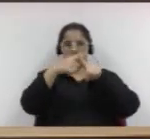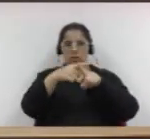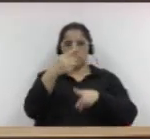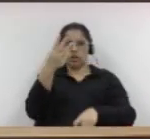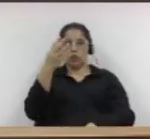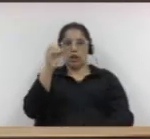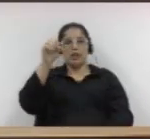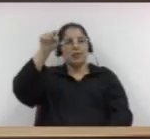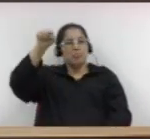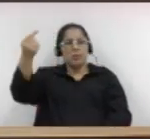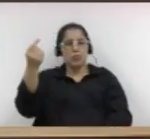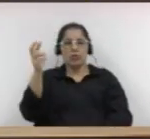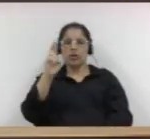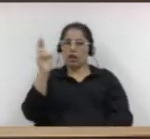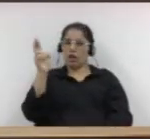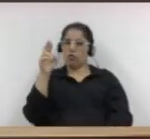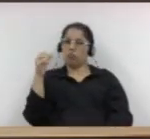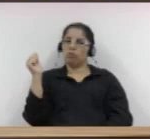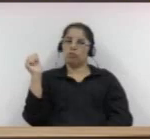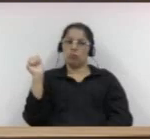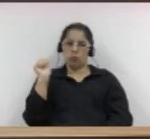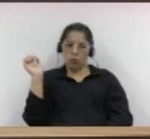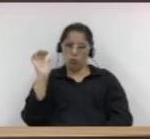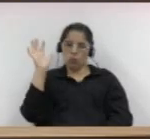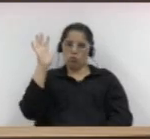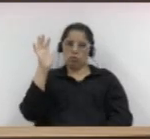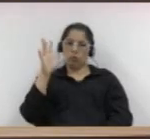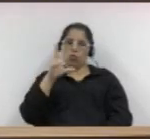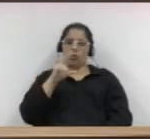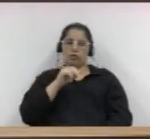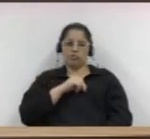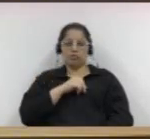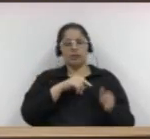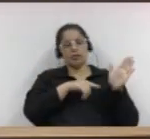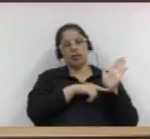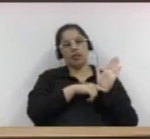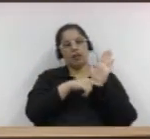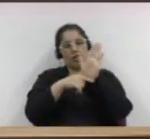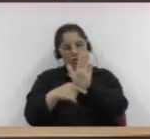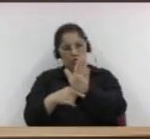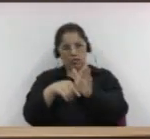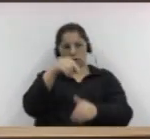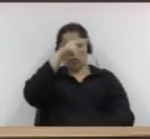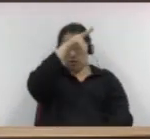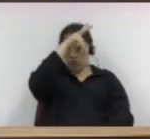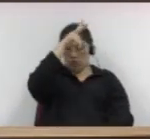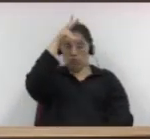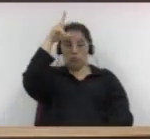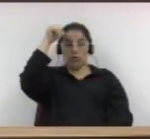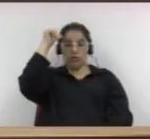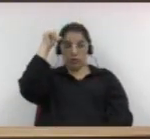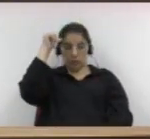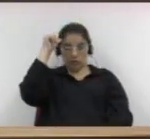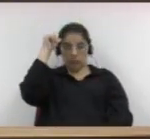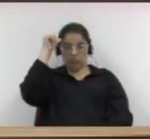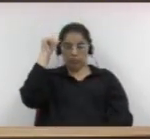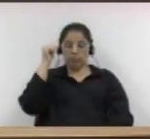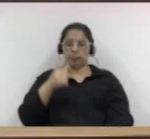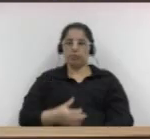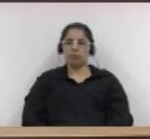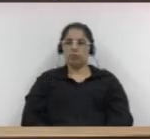de dividendo para a administração do aeroporto e, consequentemente, para a prefeitura. Pois ali nós